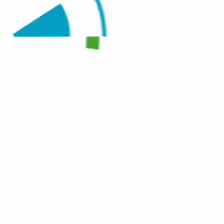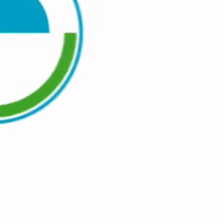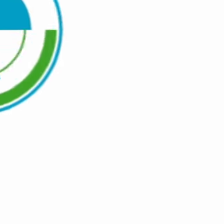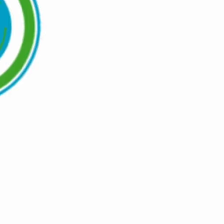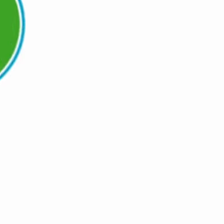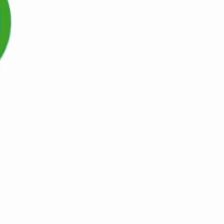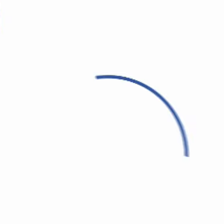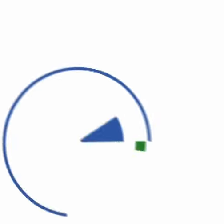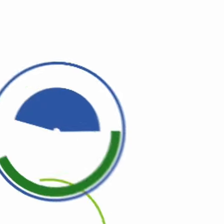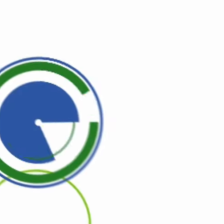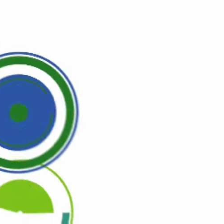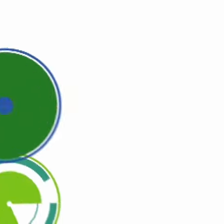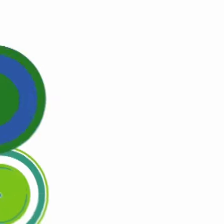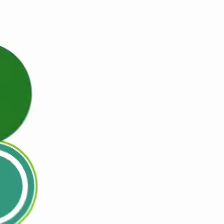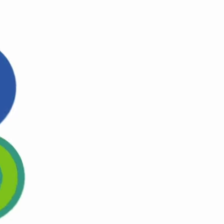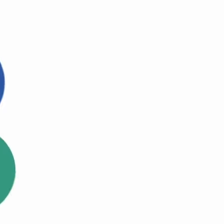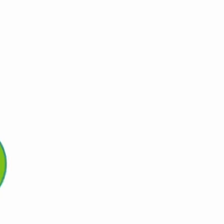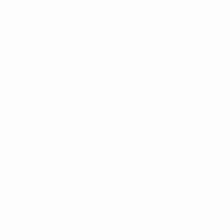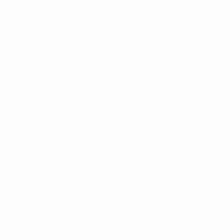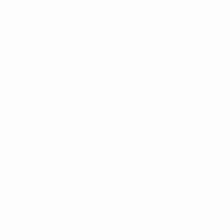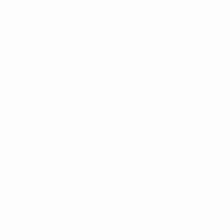E aí